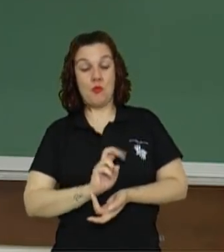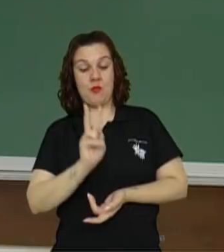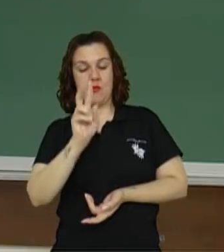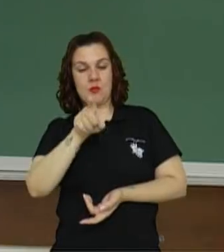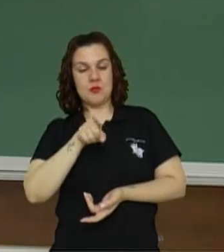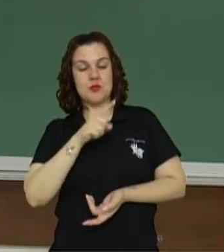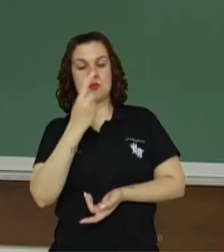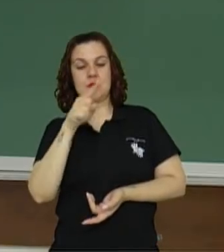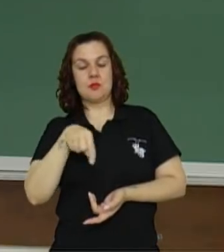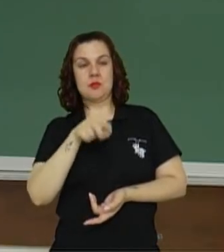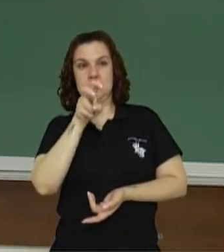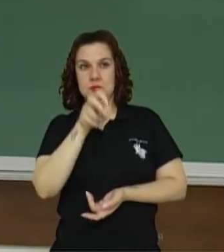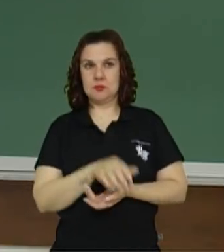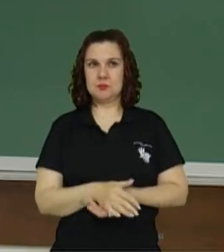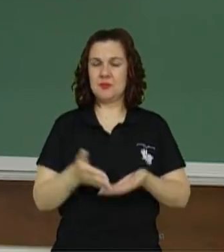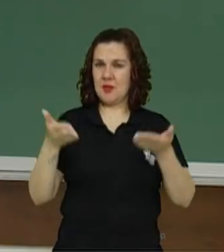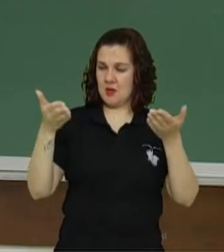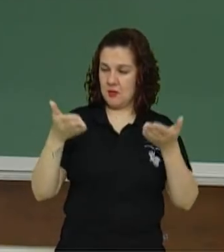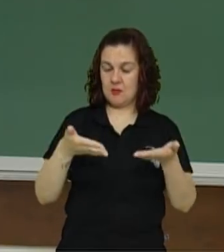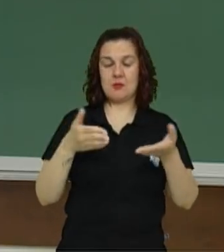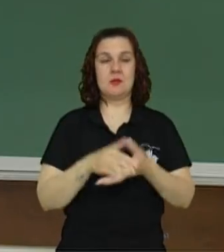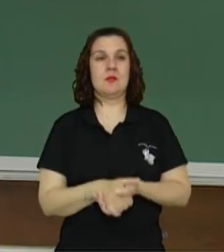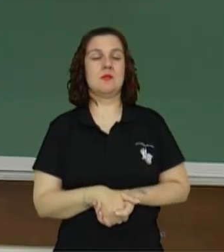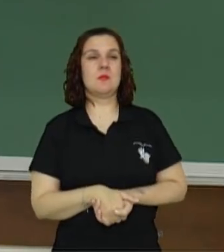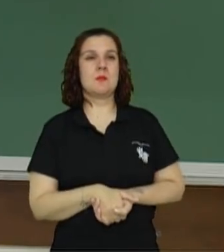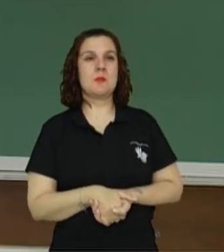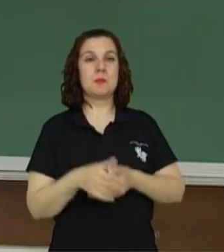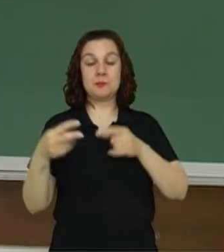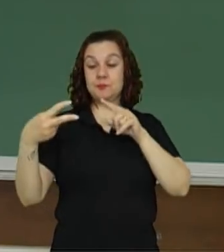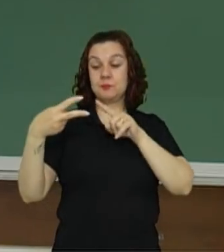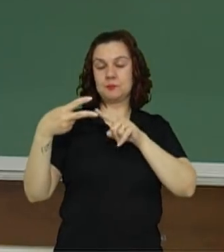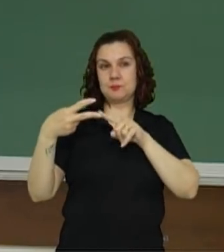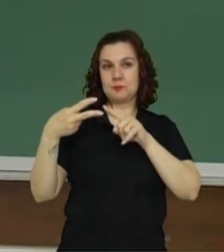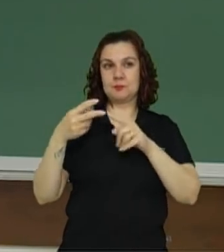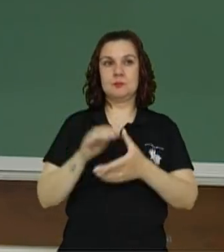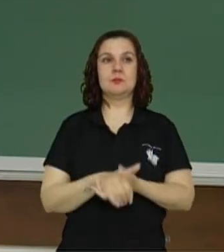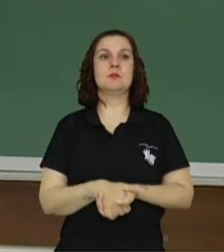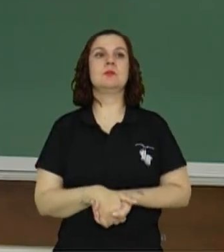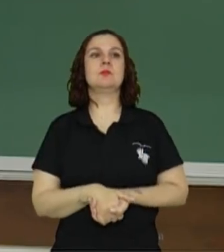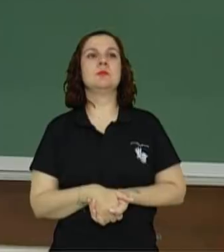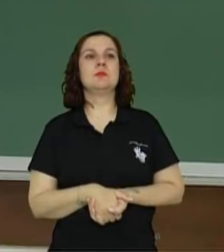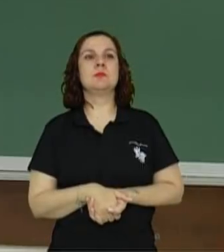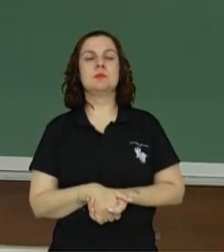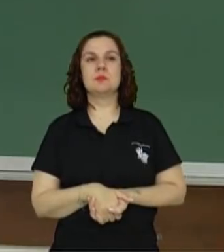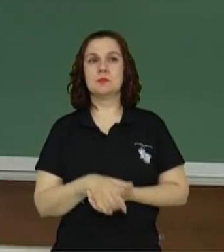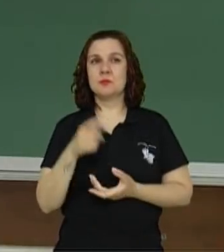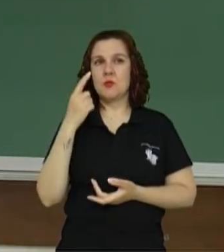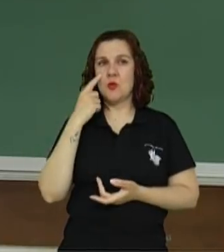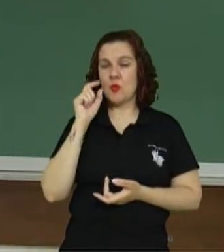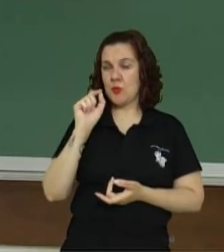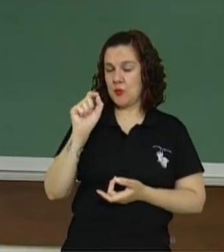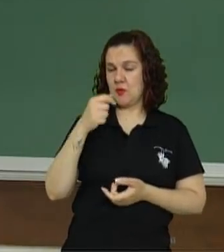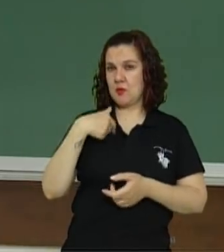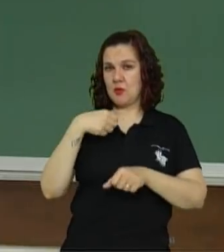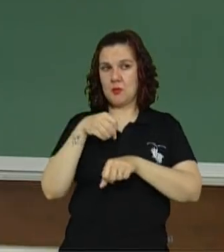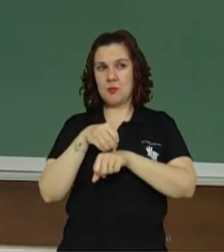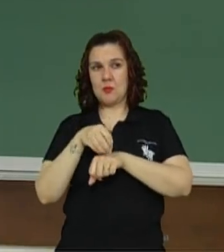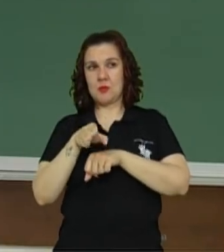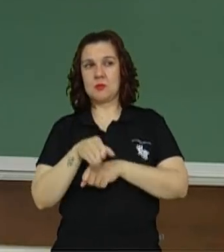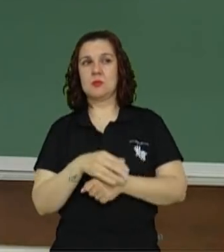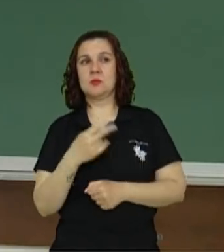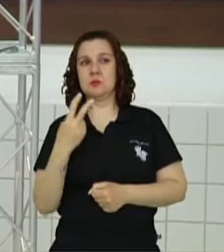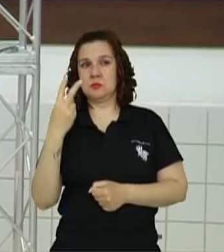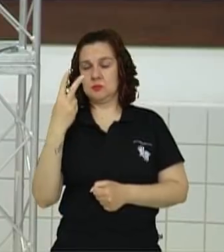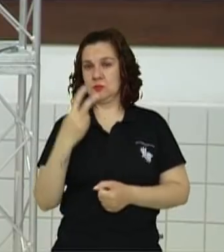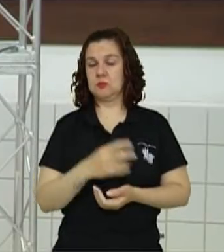1,5. Agora, eu tenho o exercício 2, ok? Qual que é a minha proposta do exercício